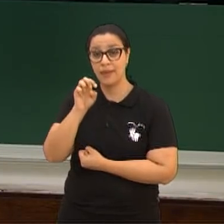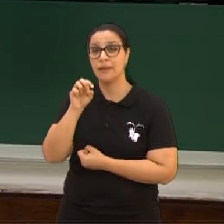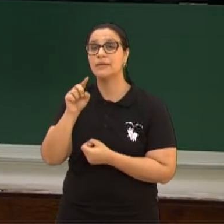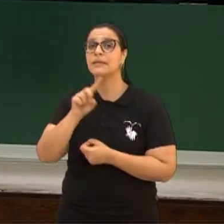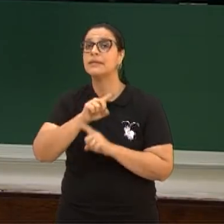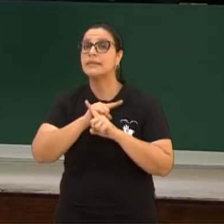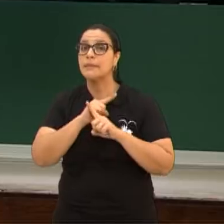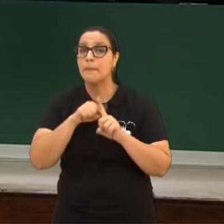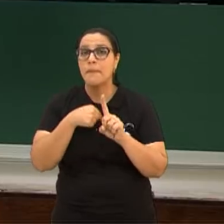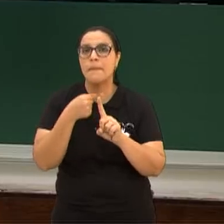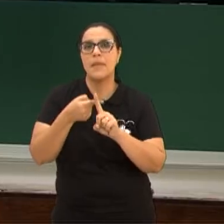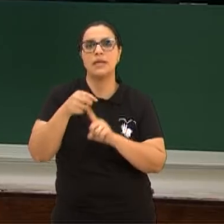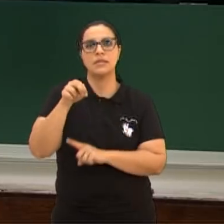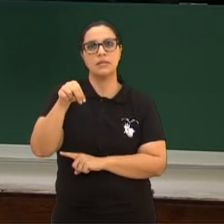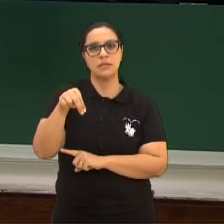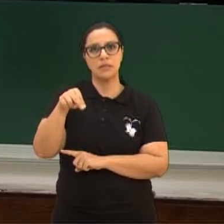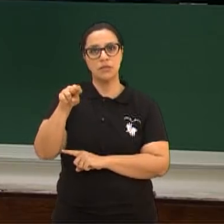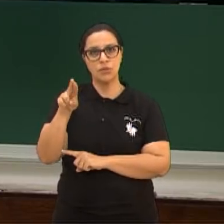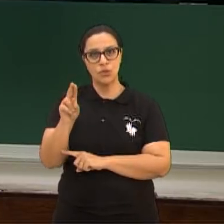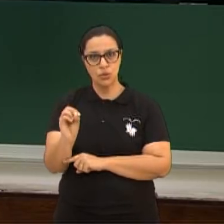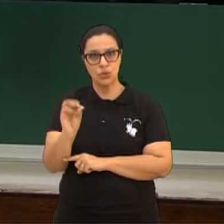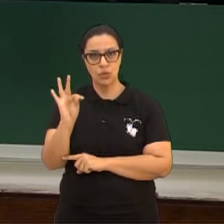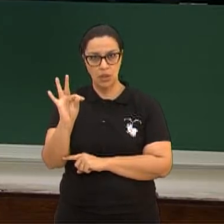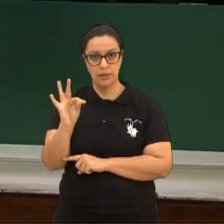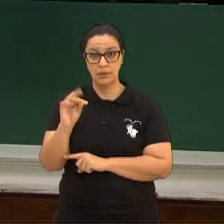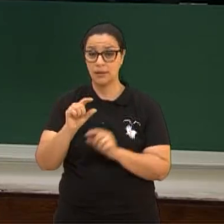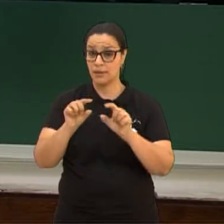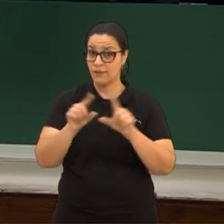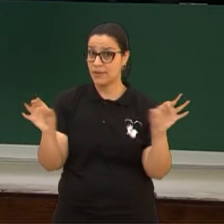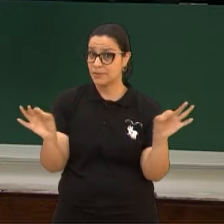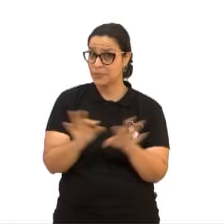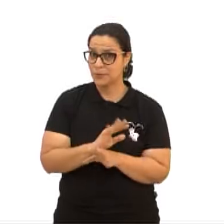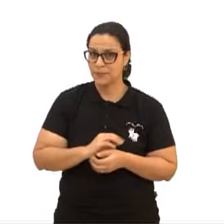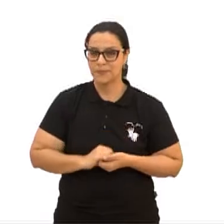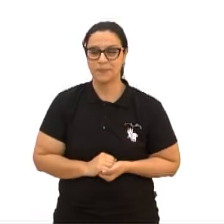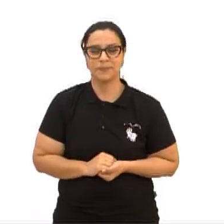aí. Mais nada. O restante da frase já está pronto.